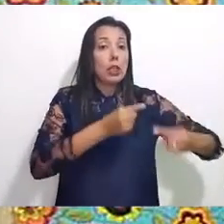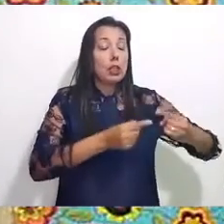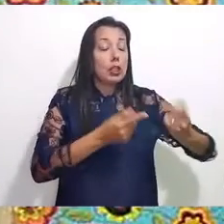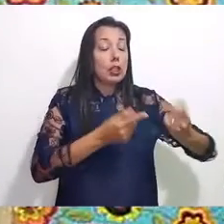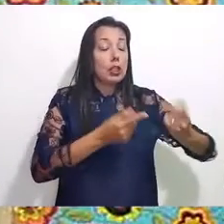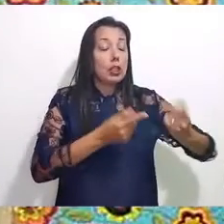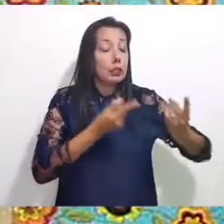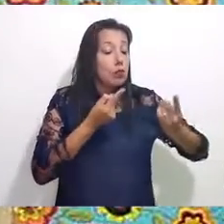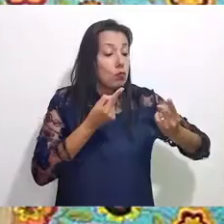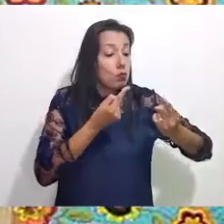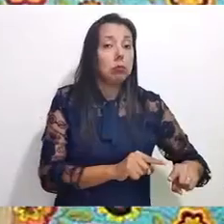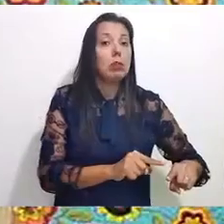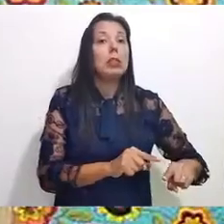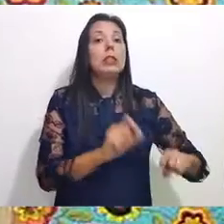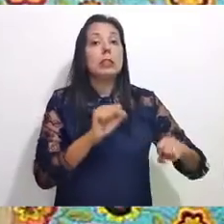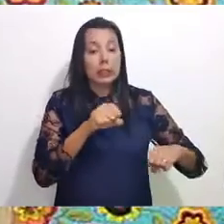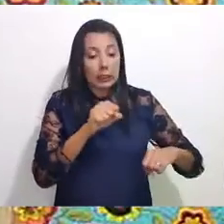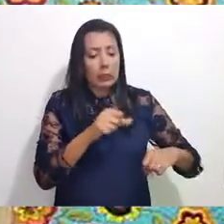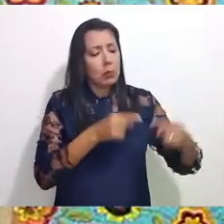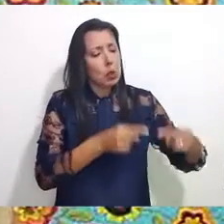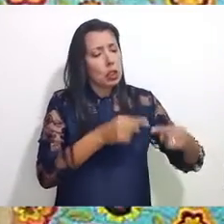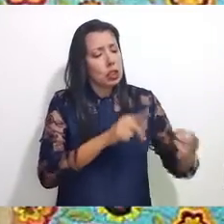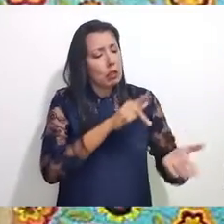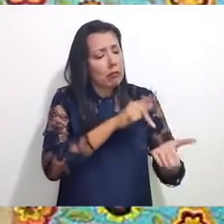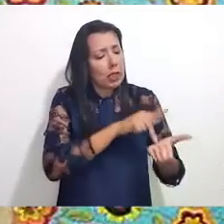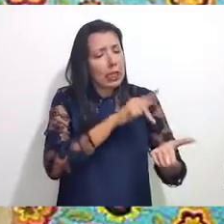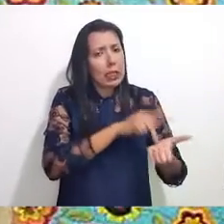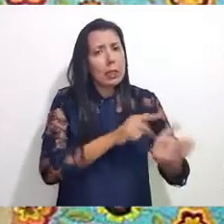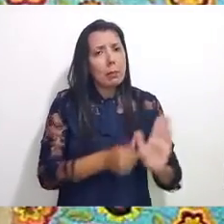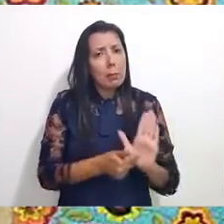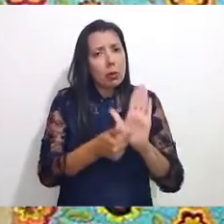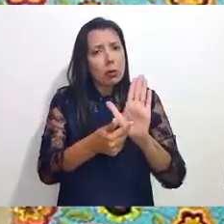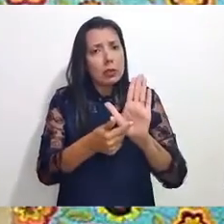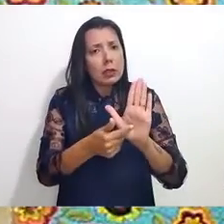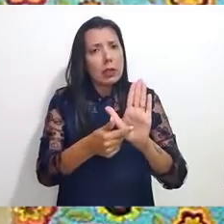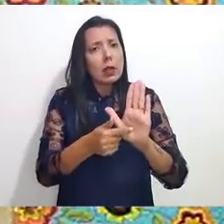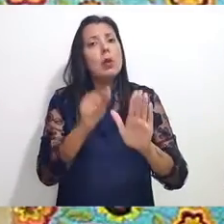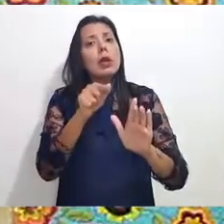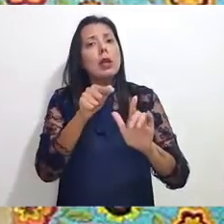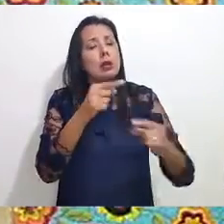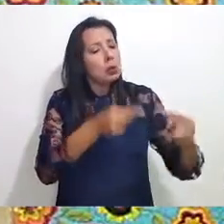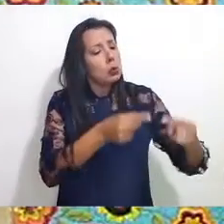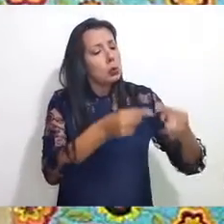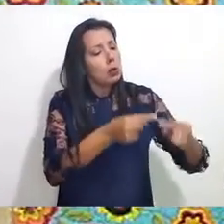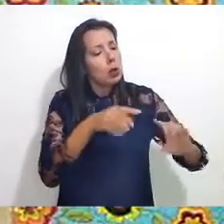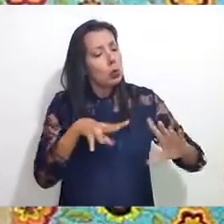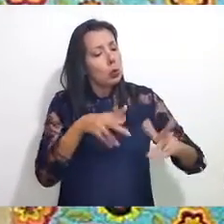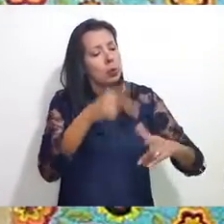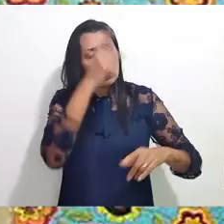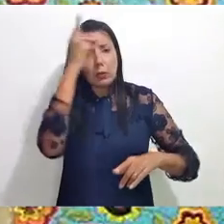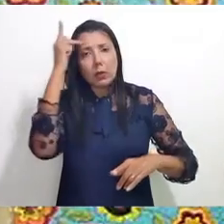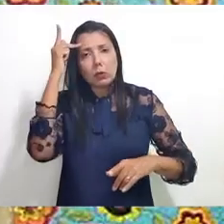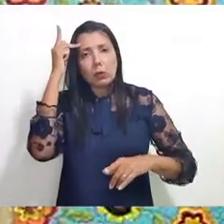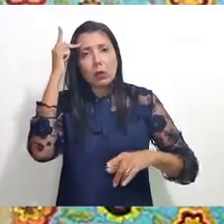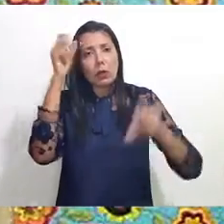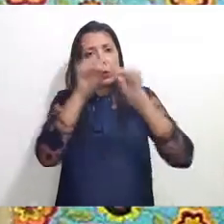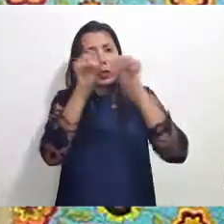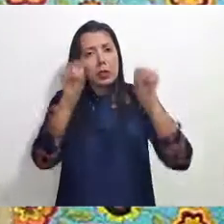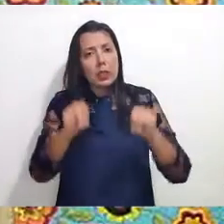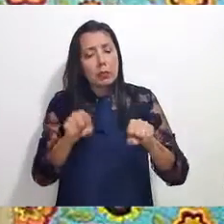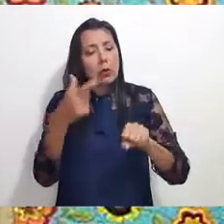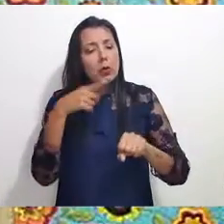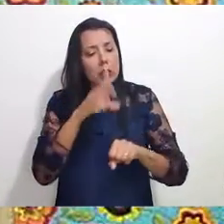verdadeira, trazendo para essa discussão todos os atores do sistema de garantia de direitos de crianças e